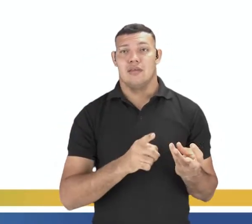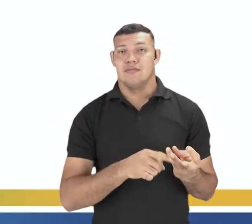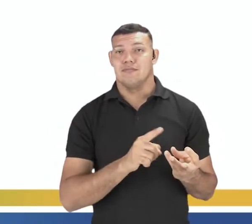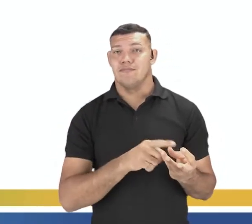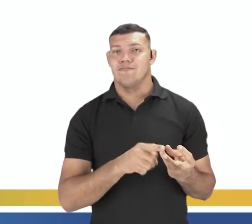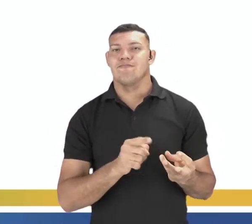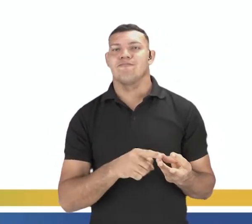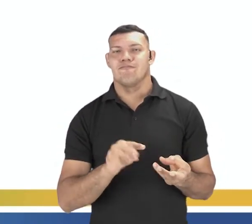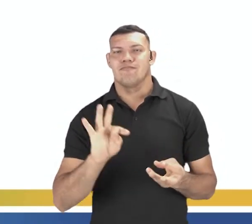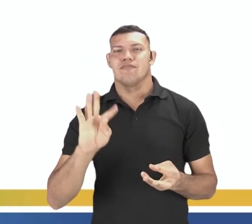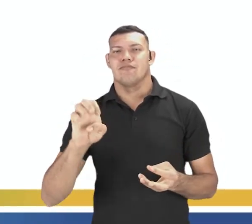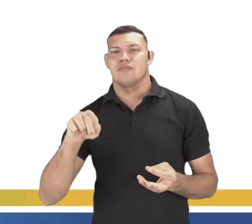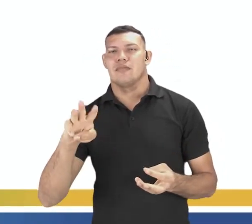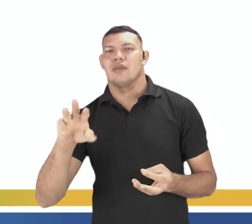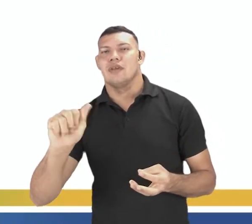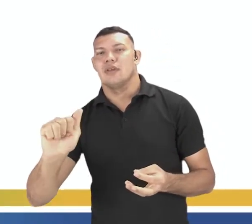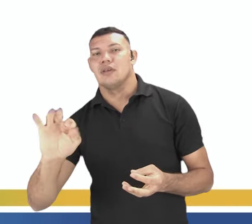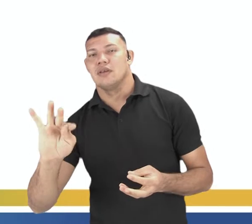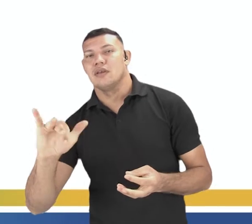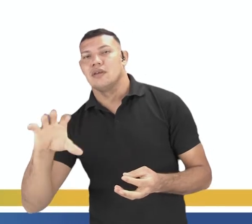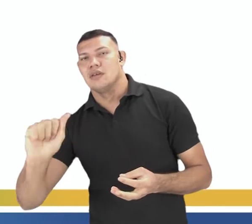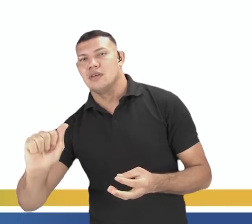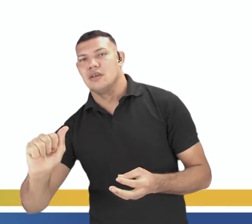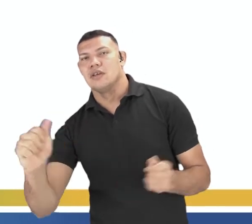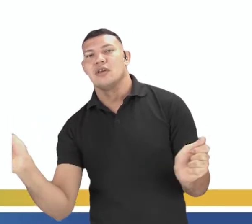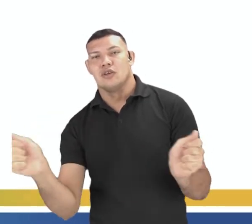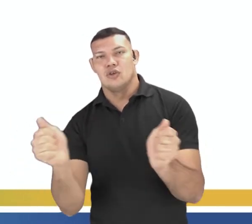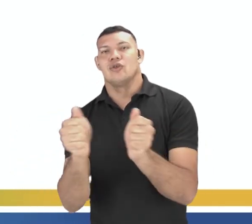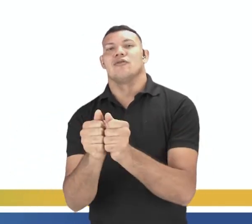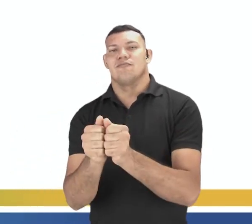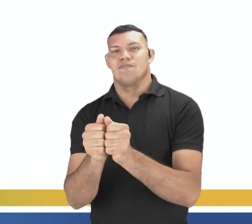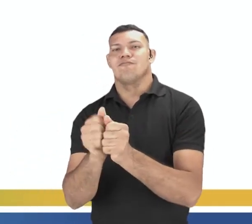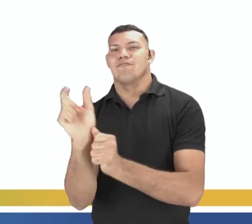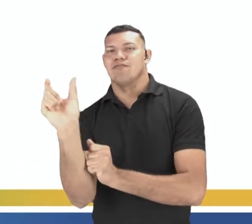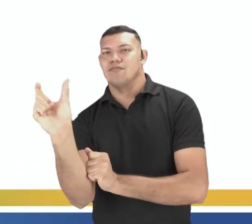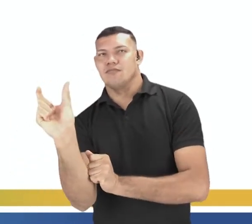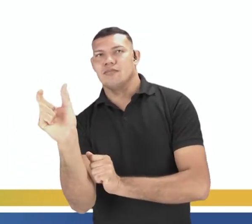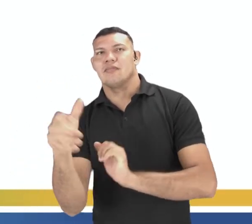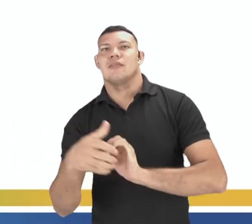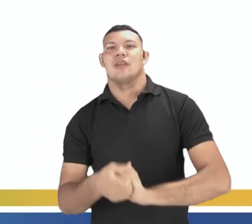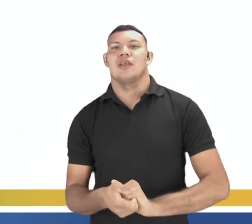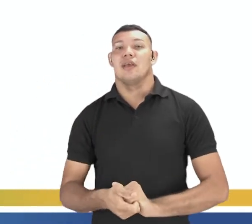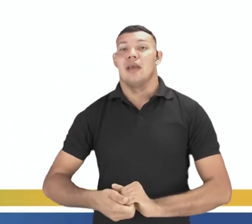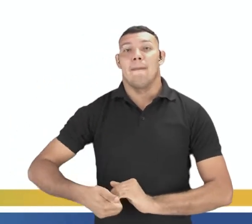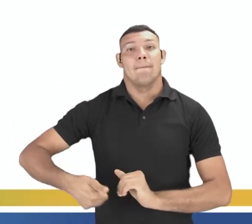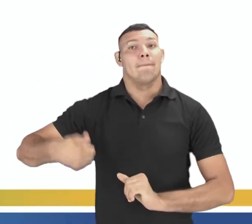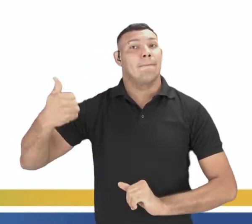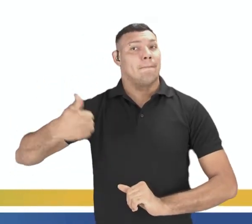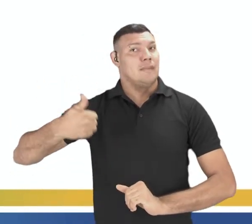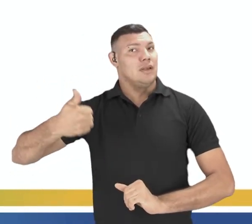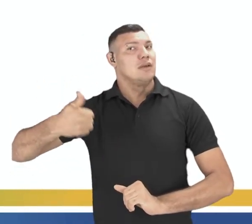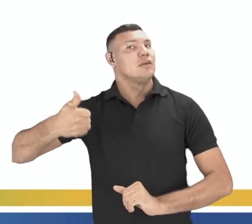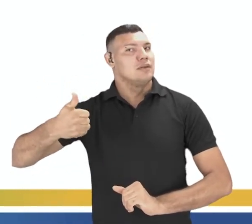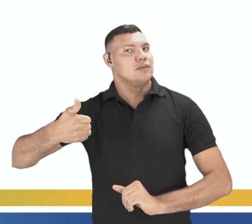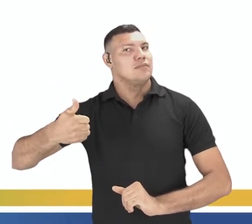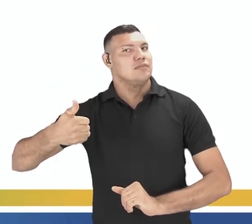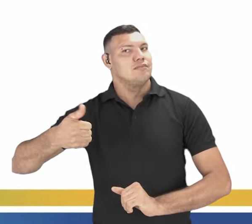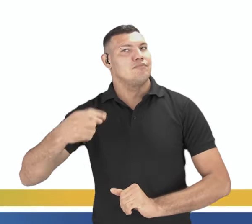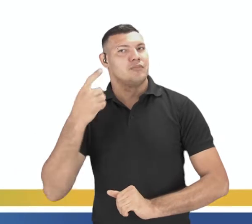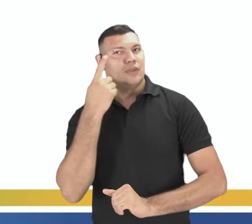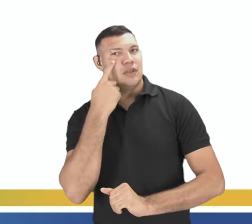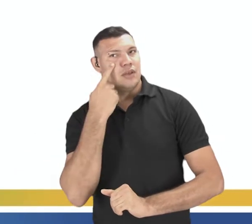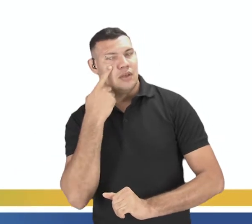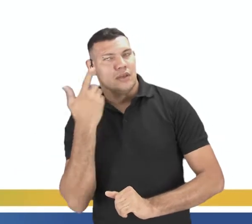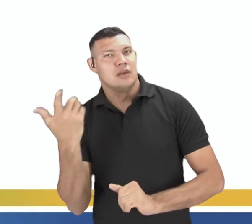a vogal que se une a esta parte da palavra. Então, vejamos. É a primeira vogal que se liga ao radical